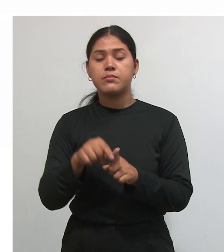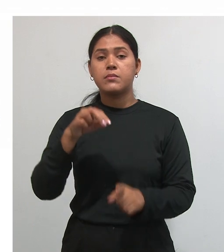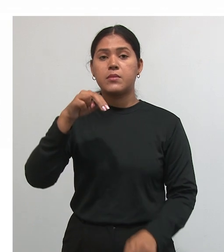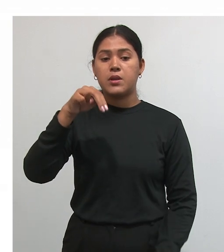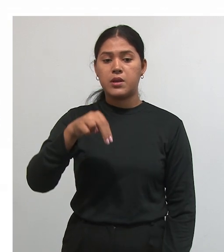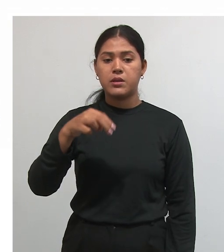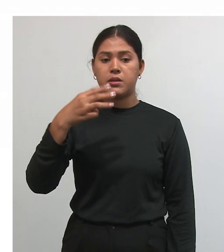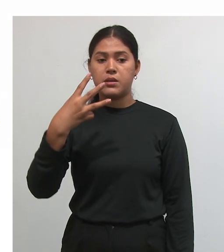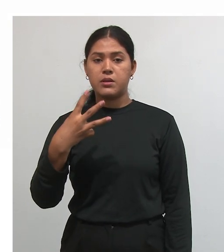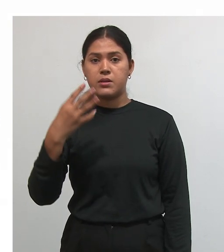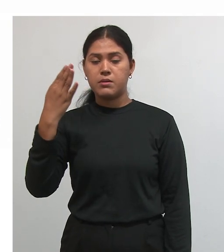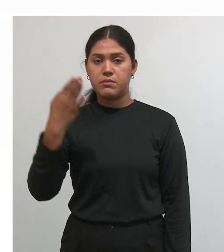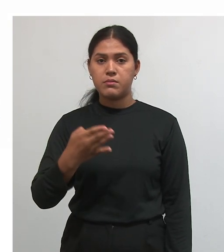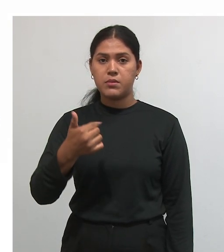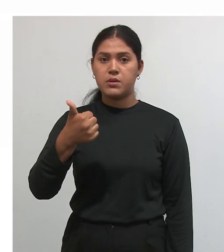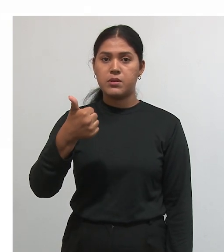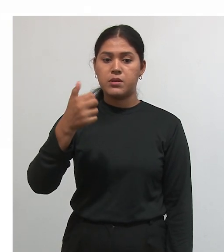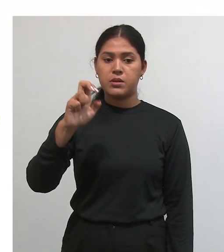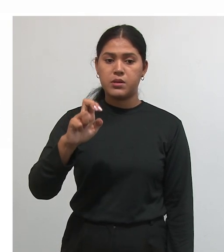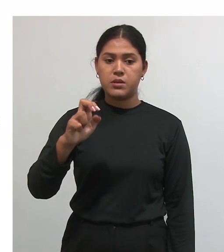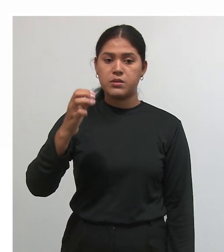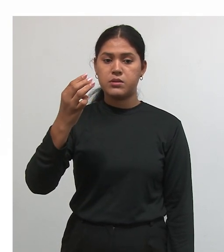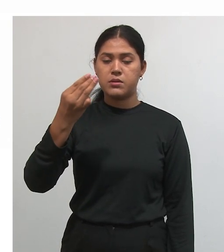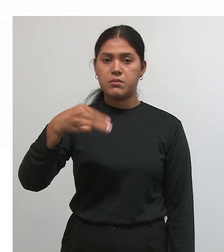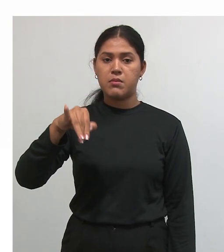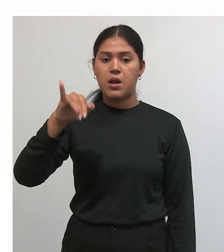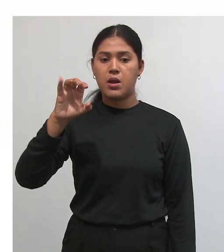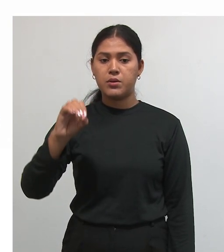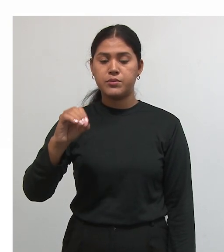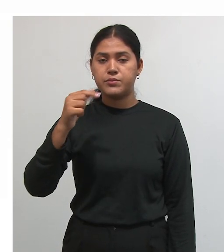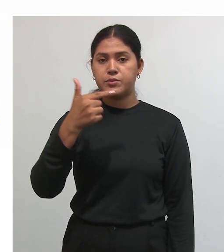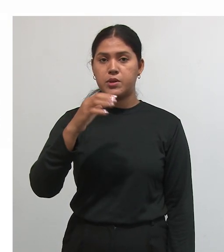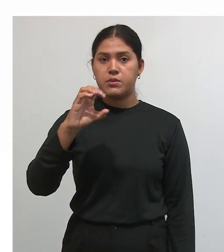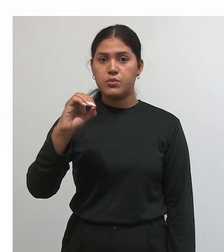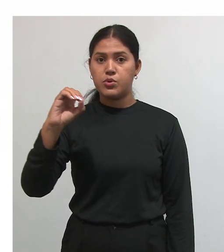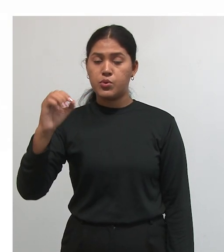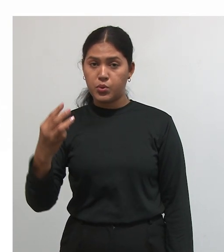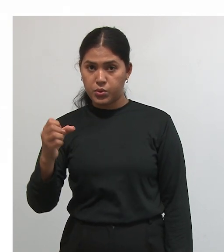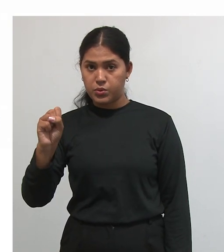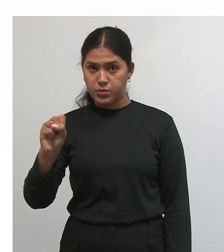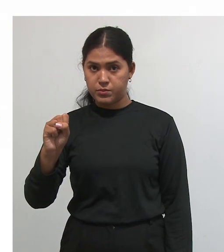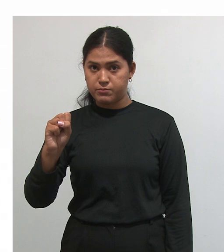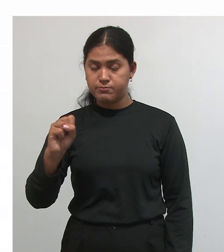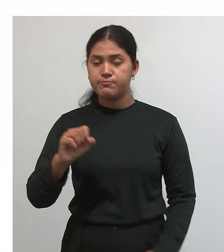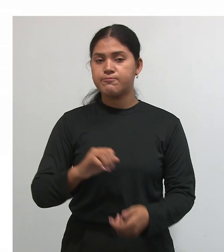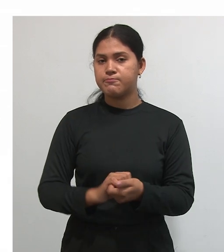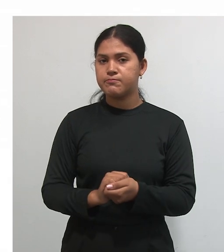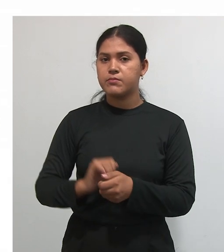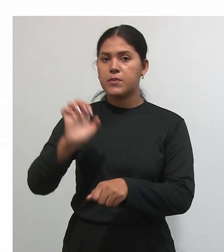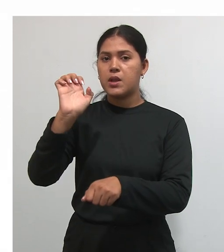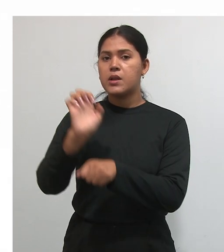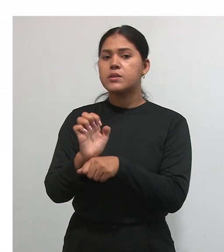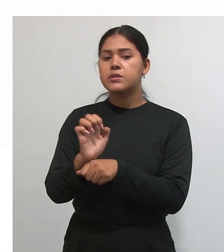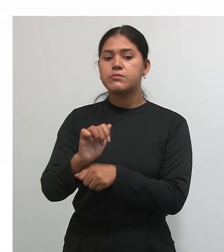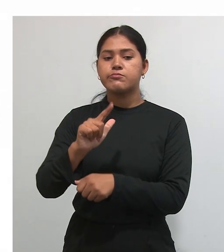que é a normativa N3, aqui no caso de veículo, de 2008. No âmbito